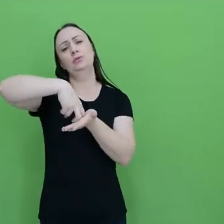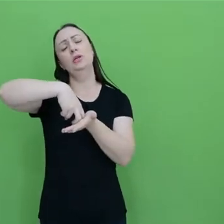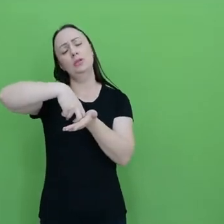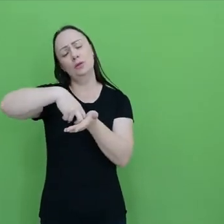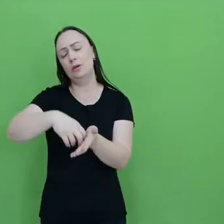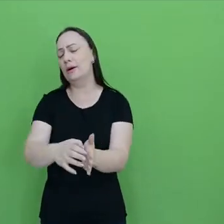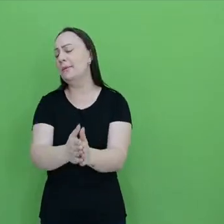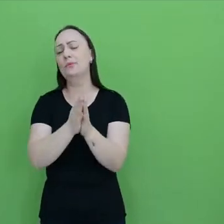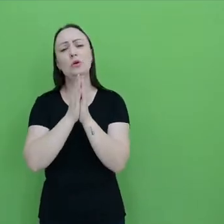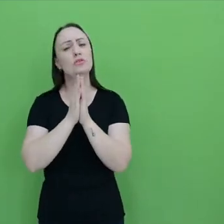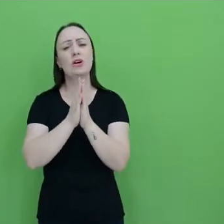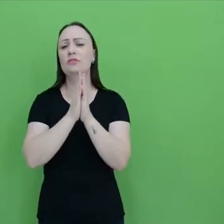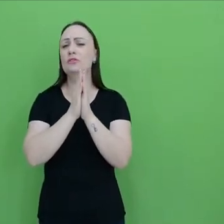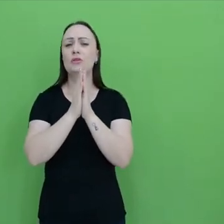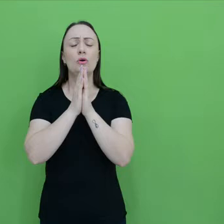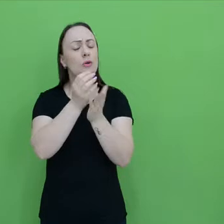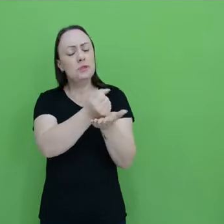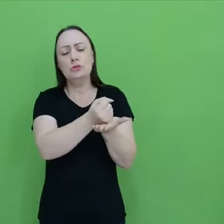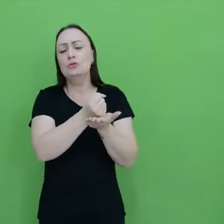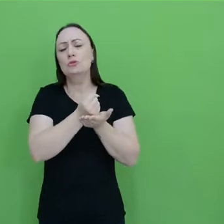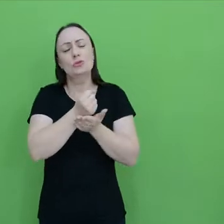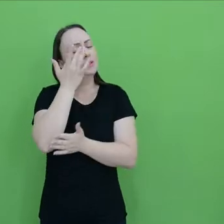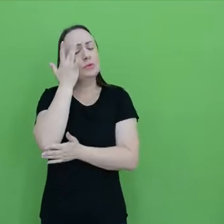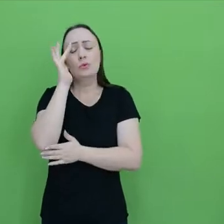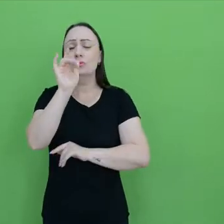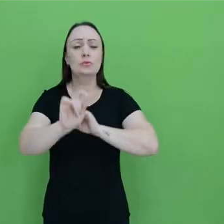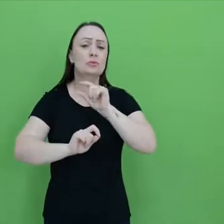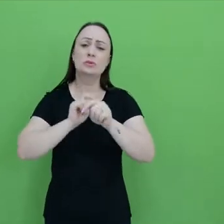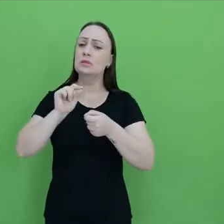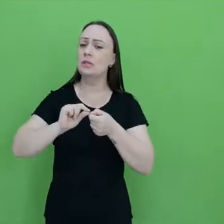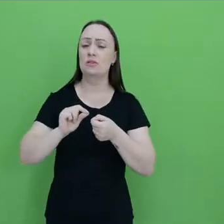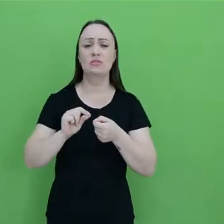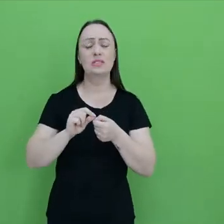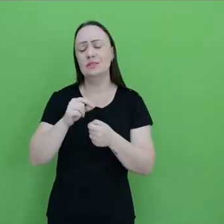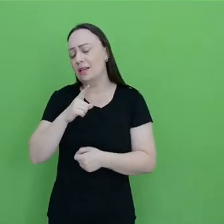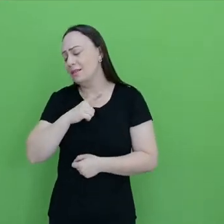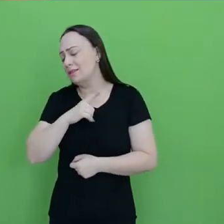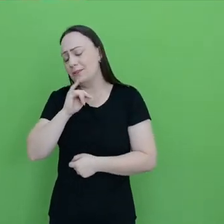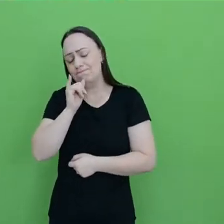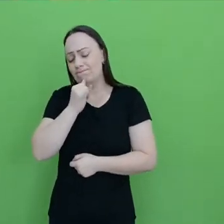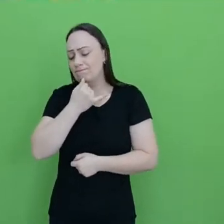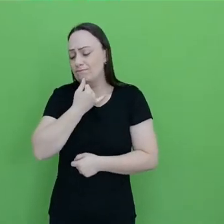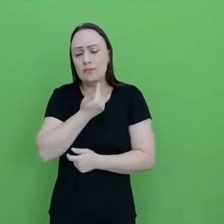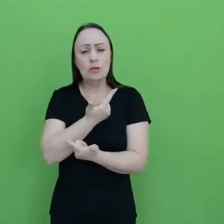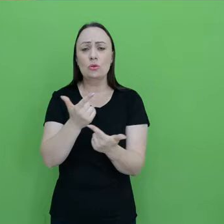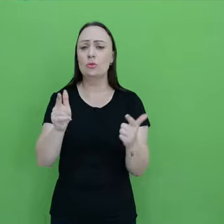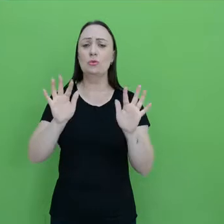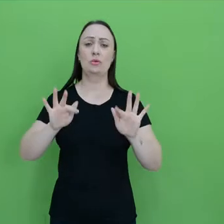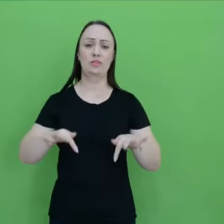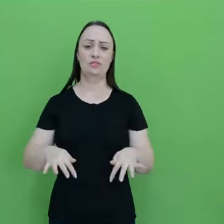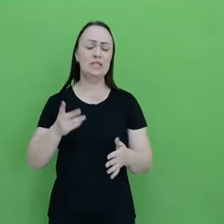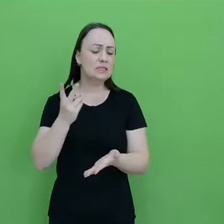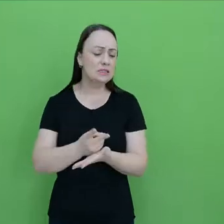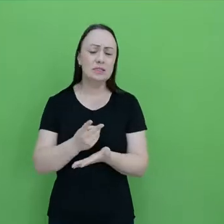pés, dizendo: "Por favor, me ajude, eu não sei mais o que fazer com essa tristeza sem fim. Todas